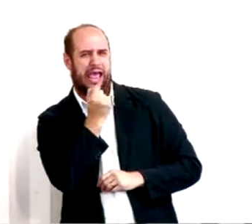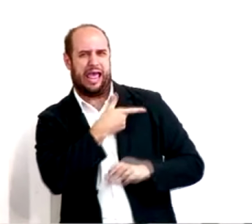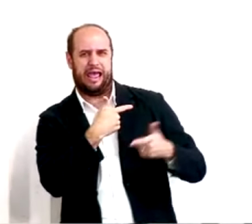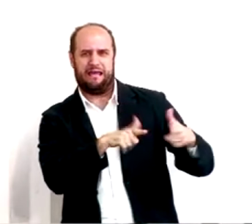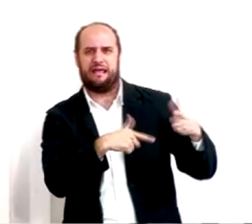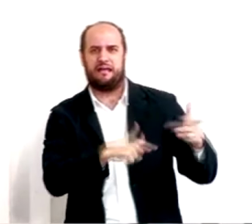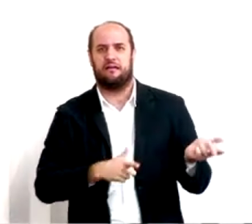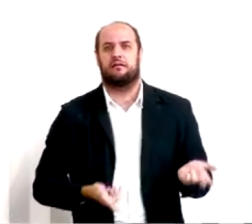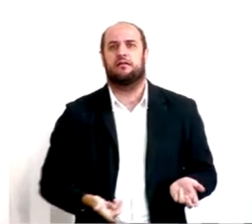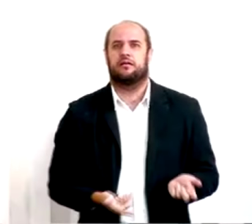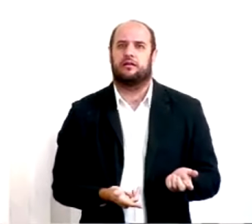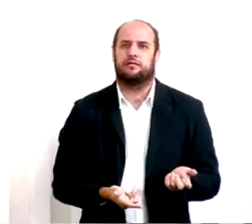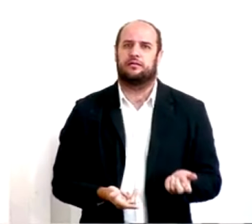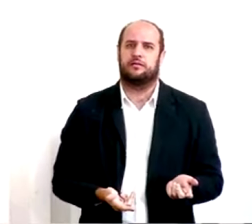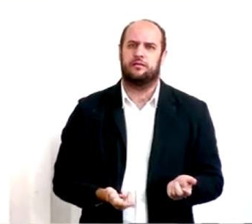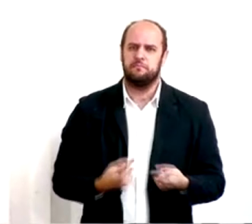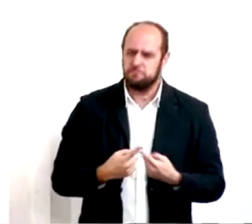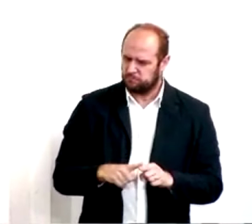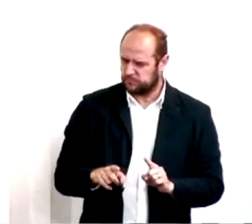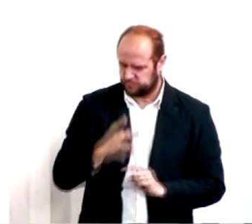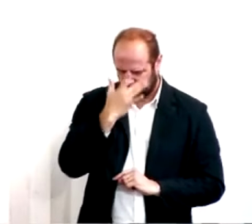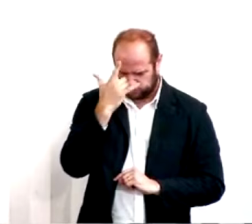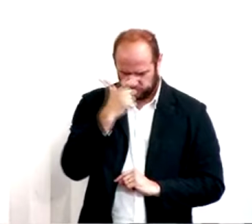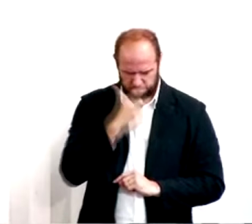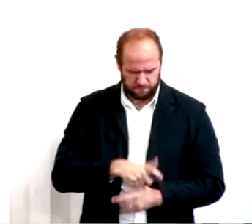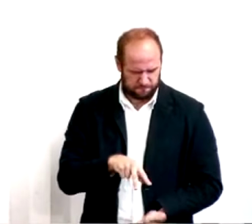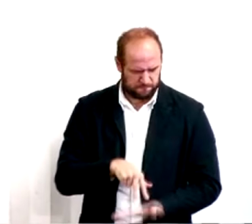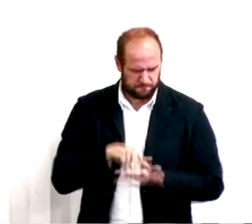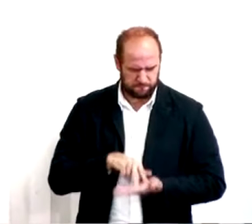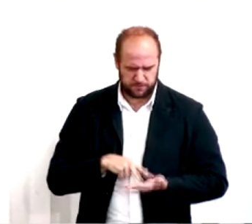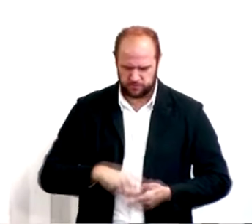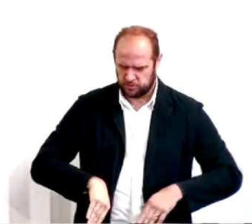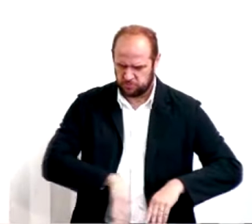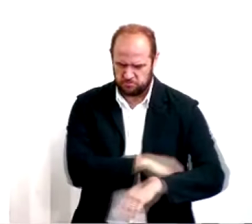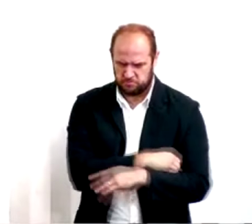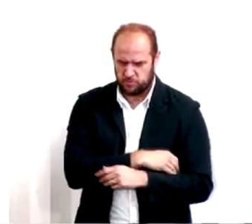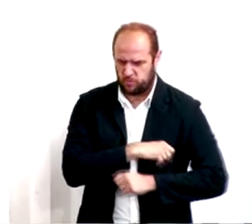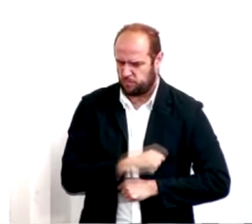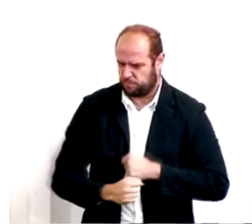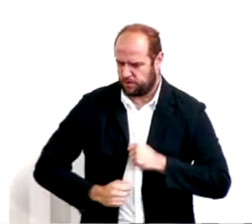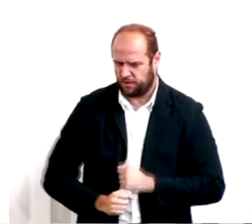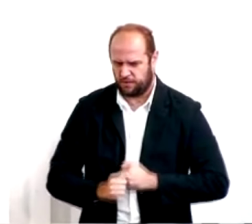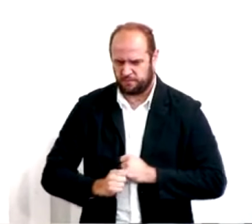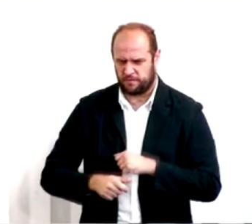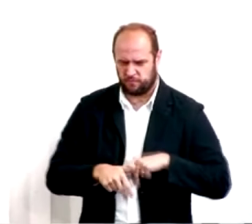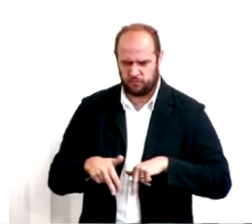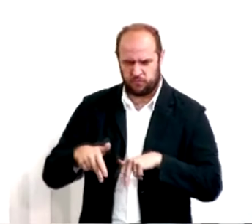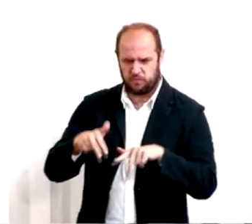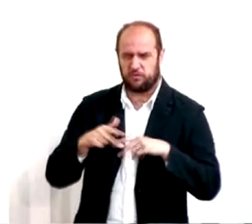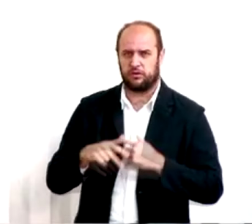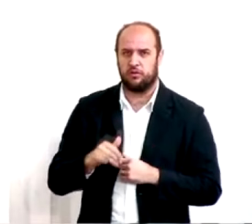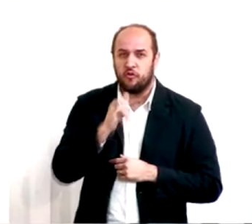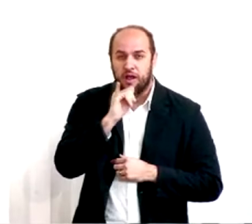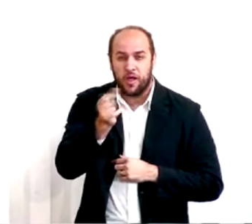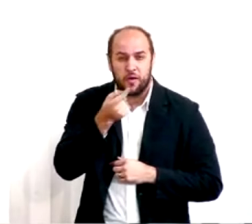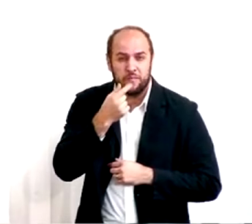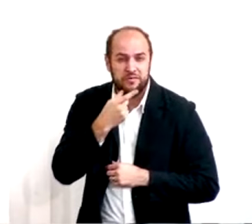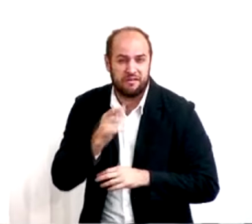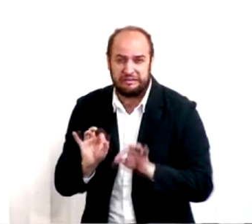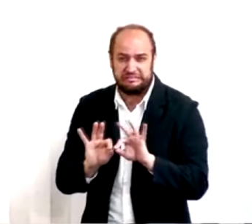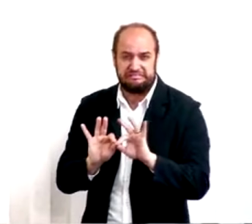elas olham para adorar tempos em que muitas dessas igrejas até faziam apologia a simplicidade ao